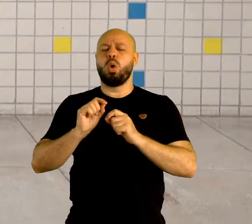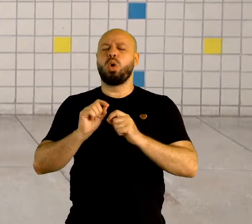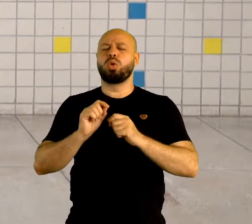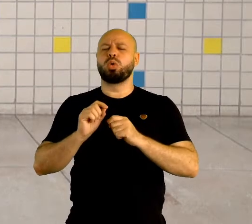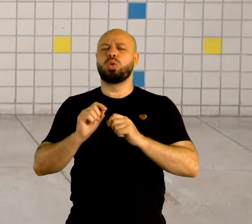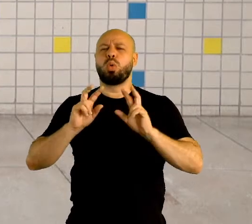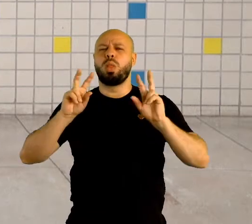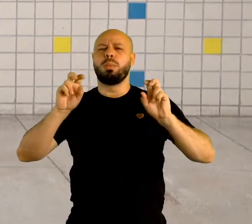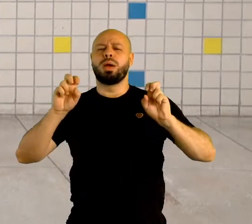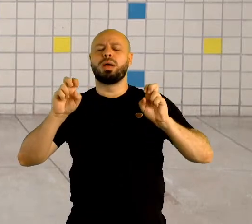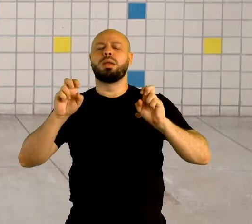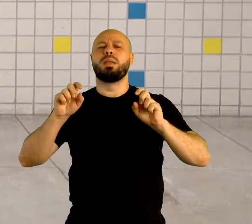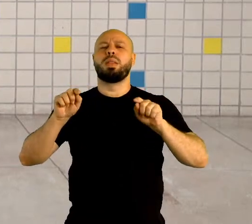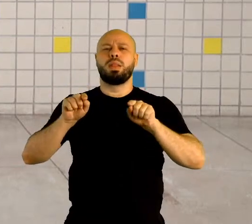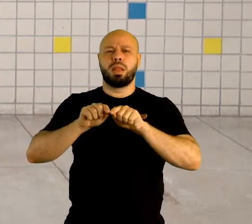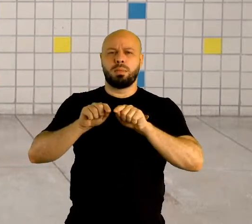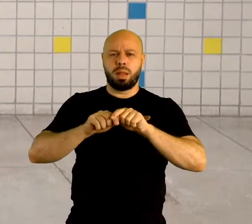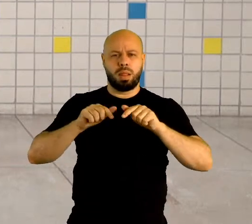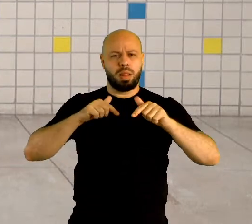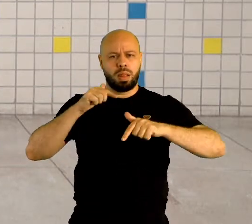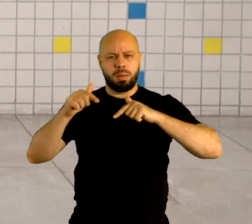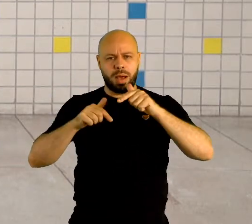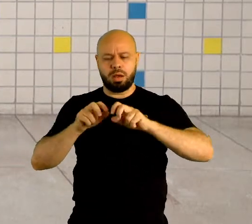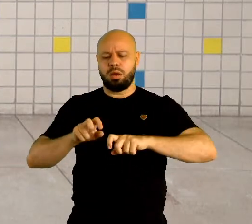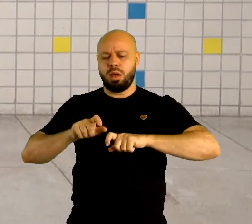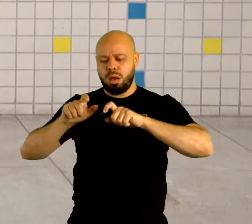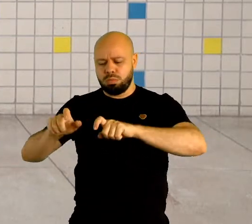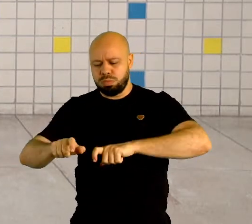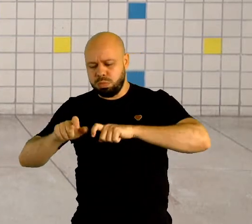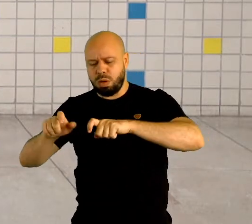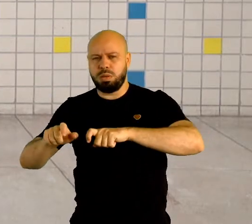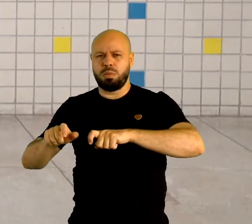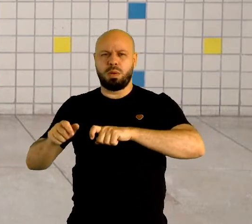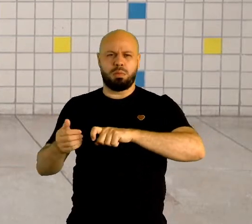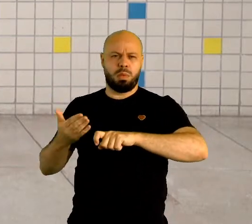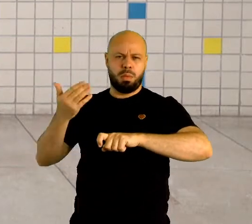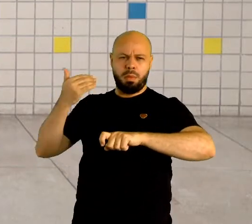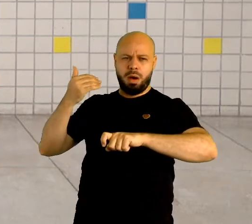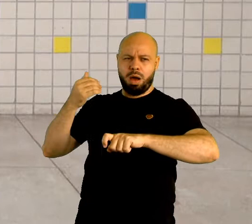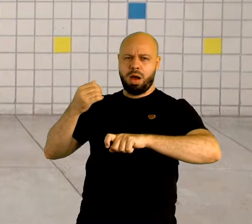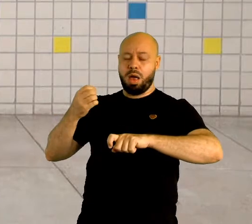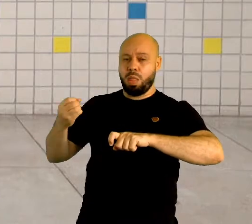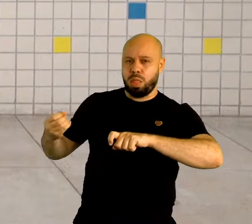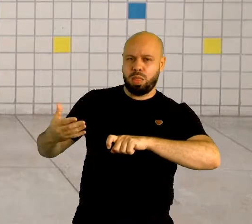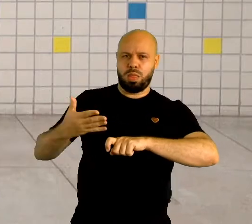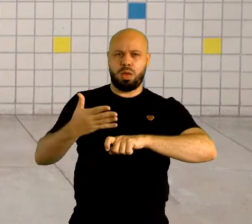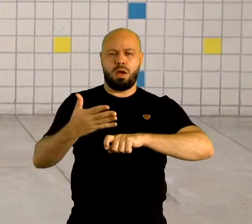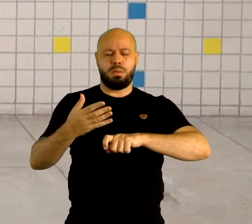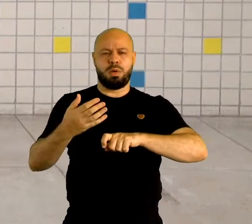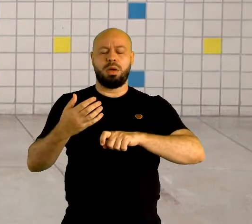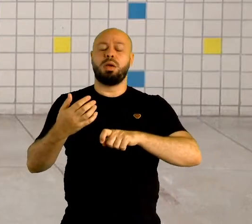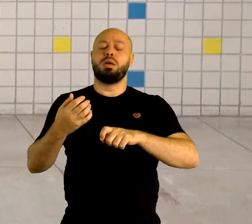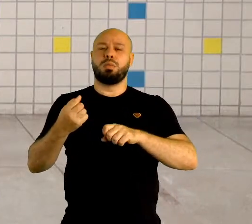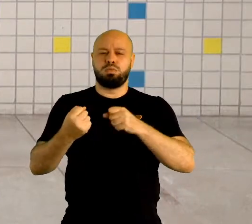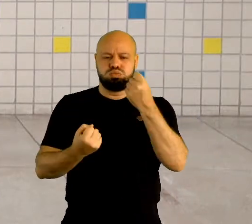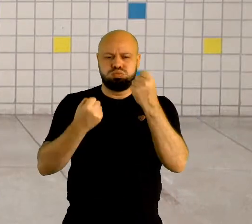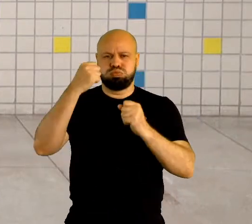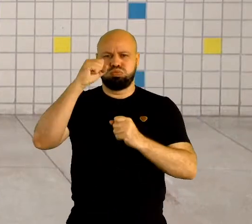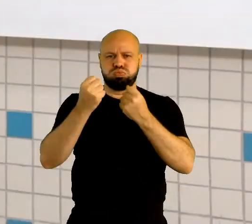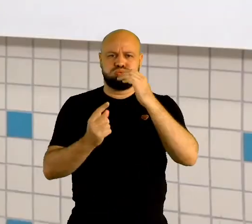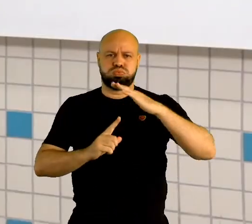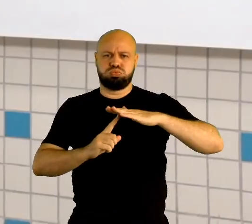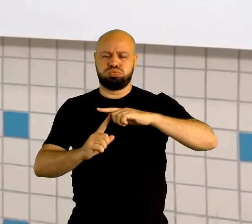Falar sobre a agricultura tradicional, a agricultura moderna, falar sobre indústria, tipos de indústria,